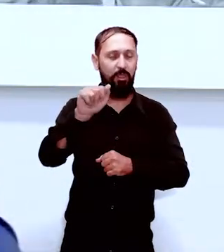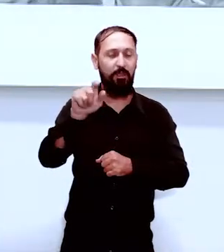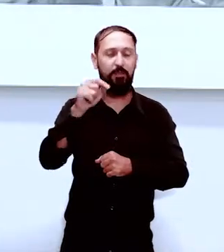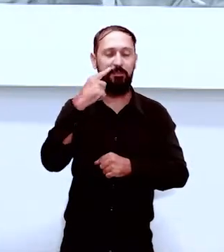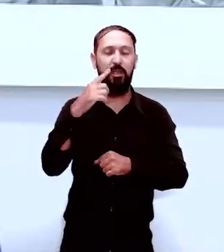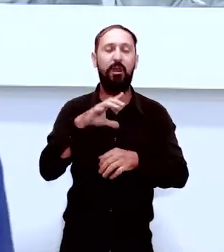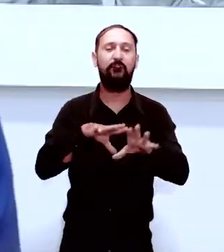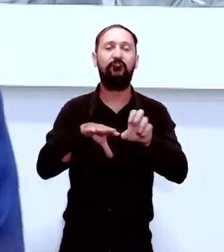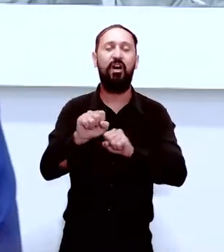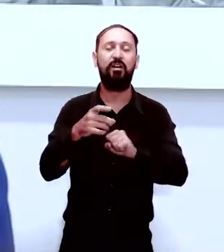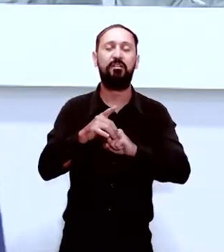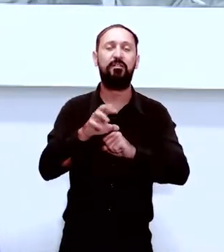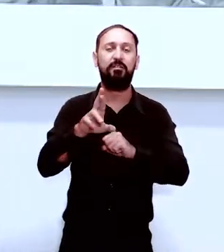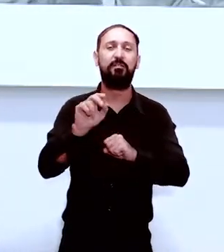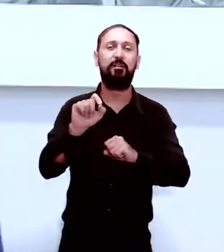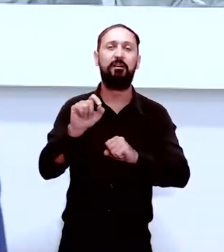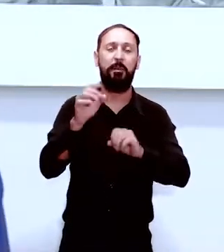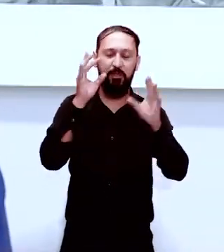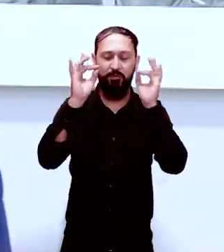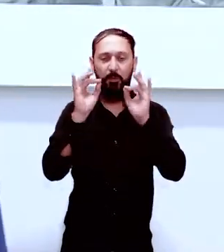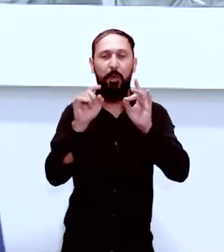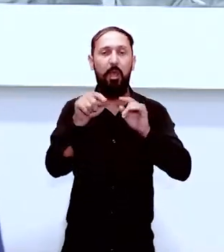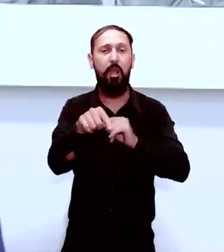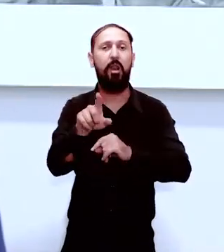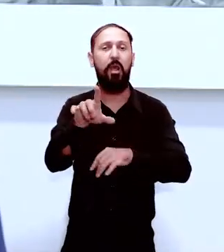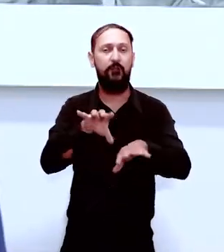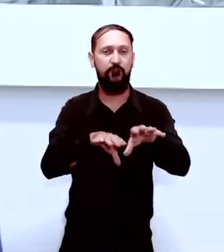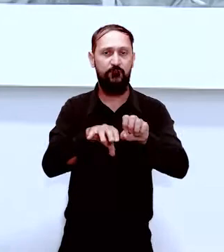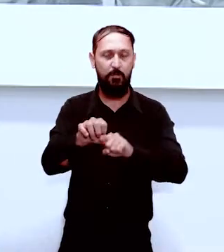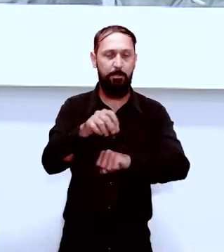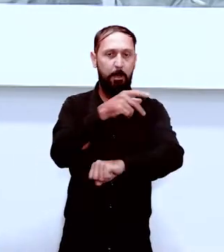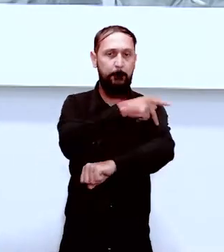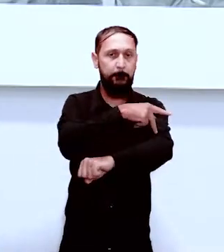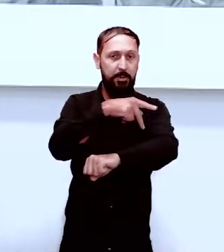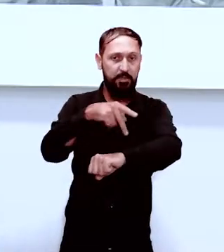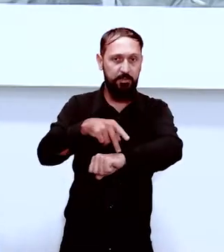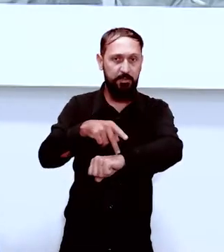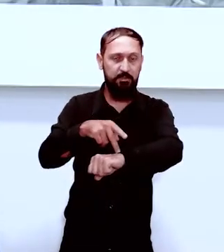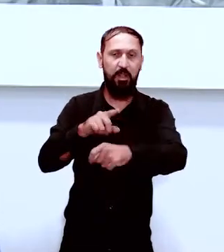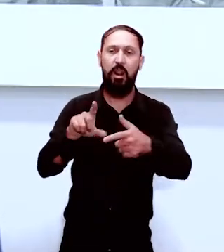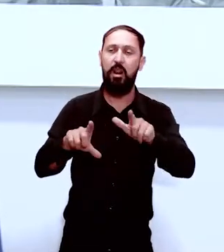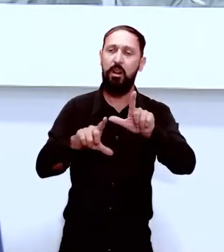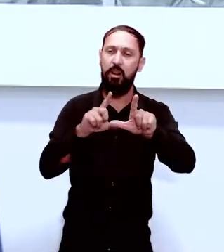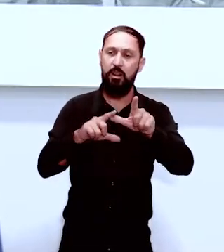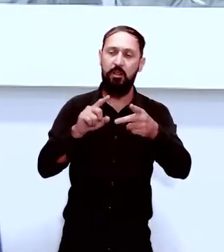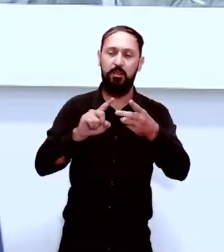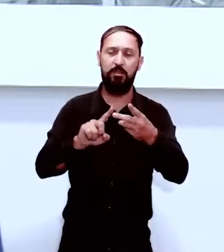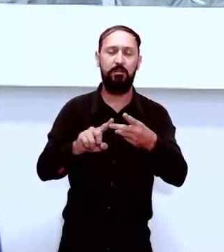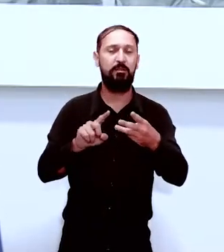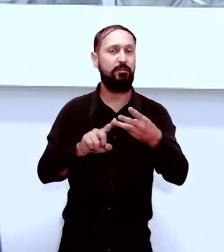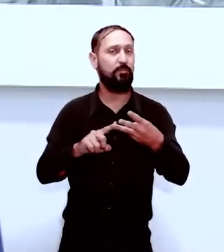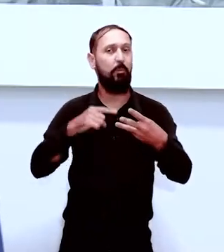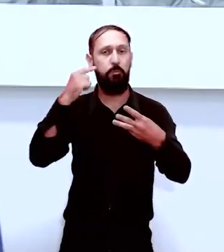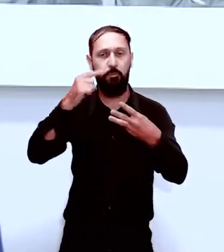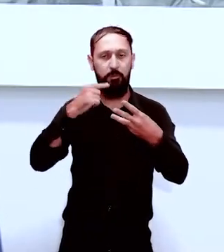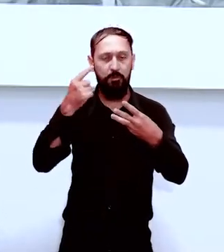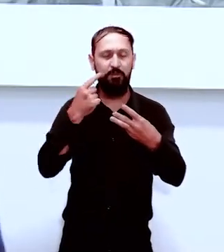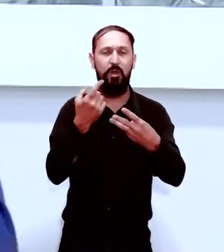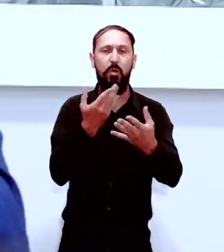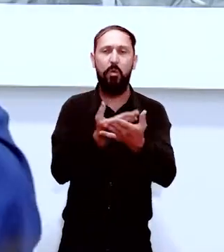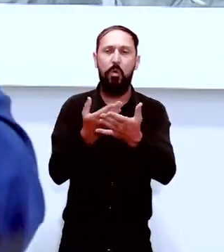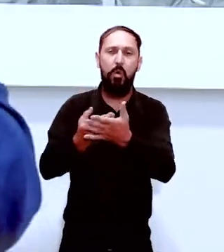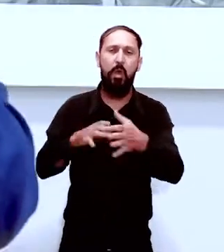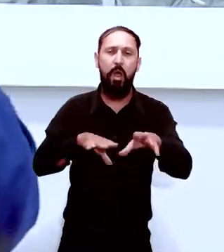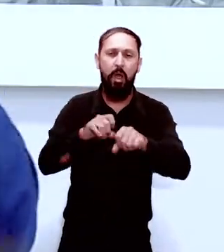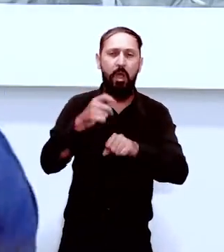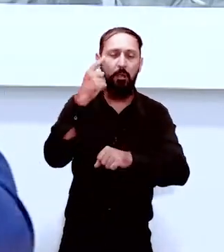que é a amizade, né? Essa de uma maneira mais informal, mas a Eugênia é formada em pedagogia, letras, direito, então tem